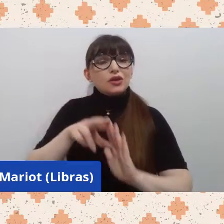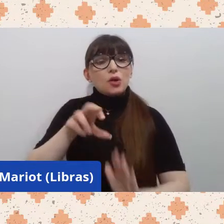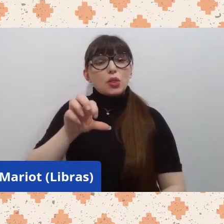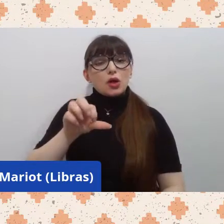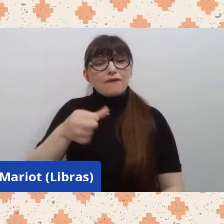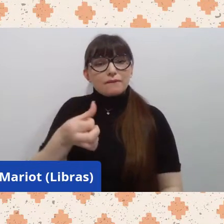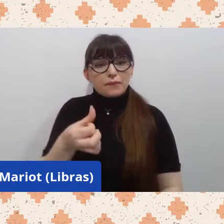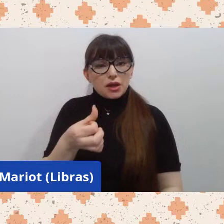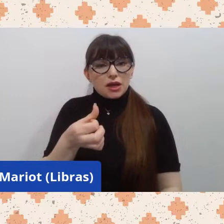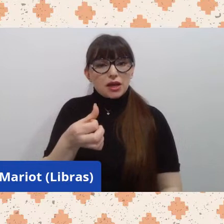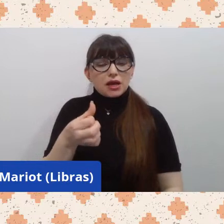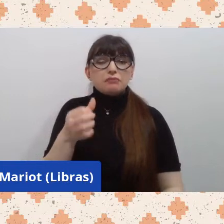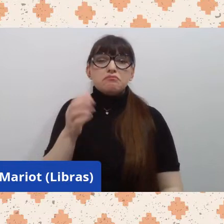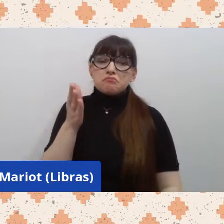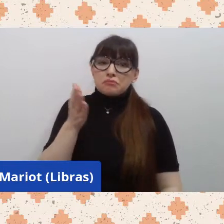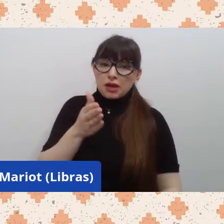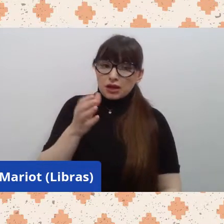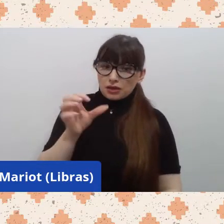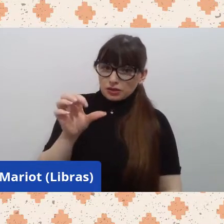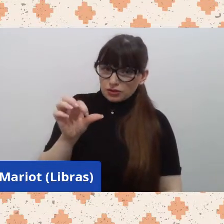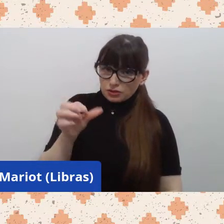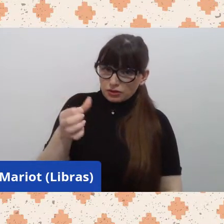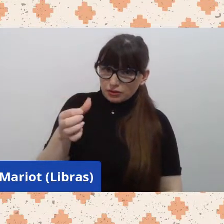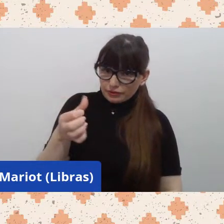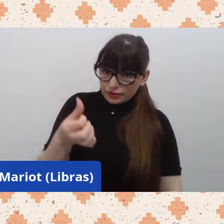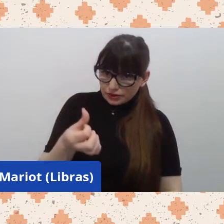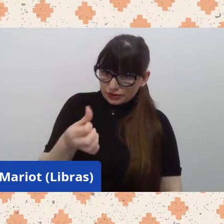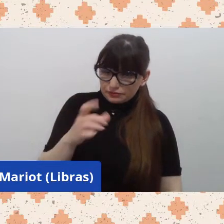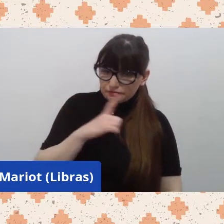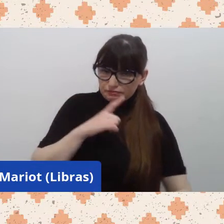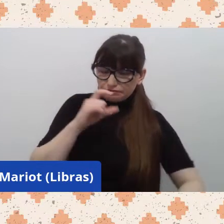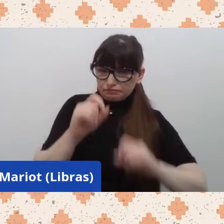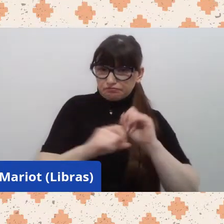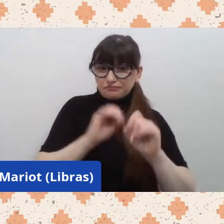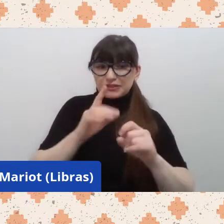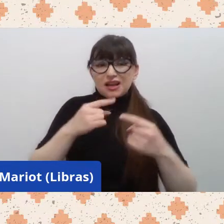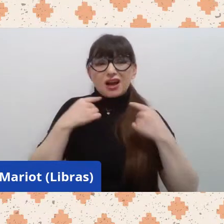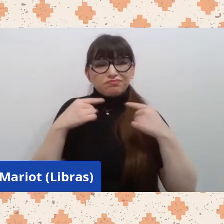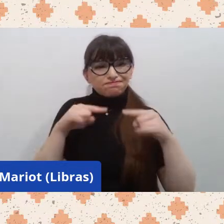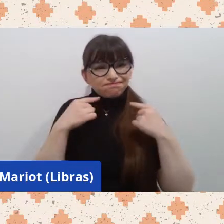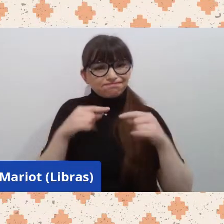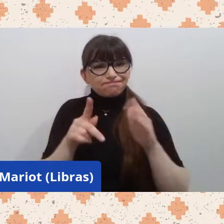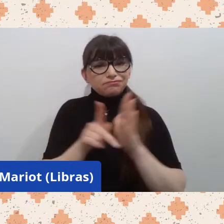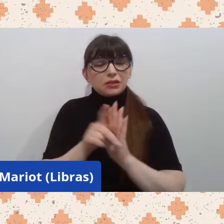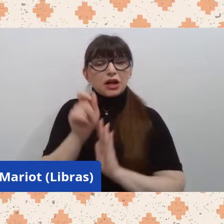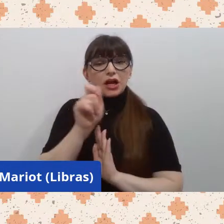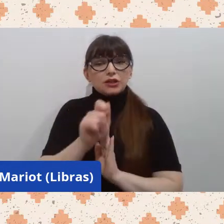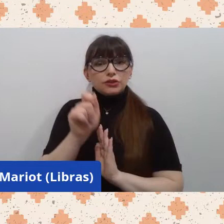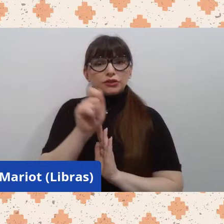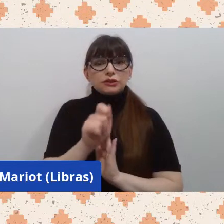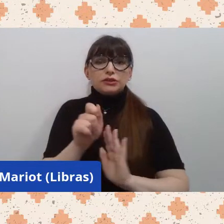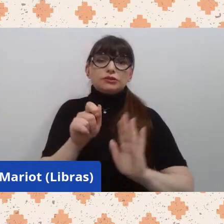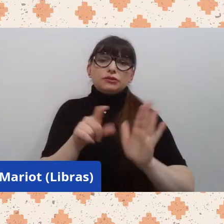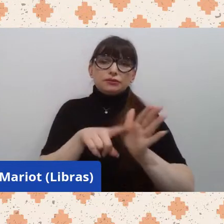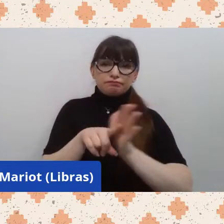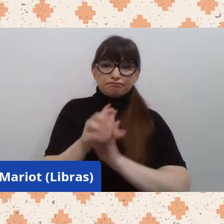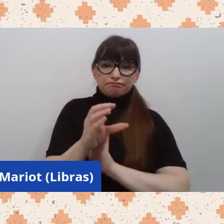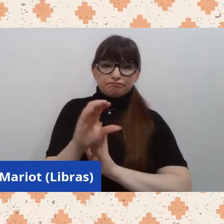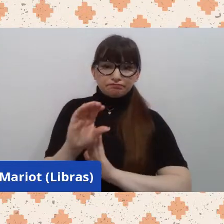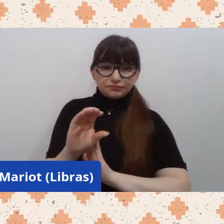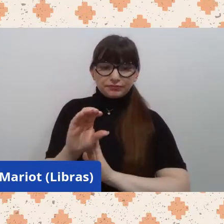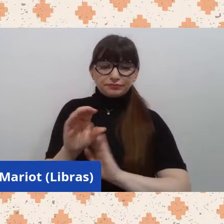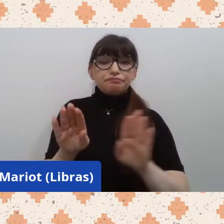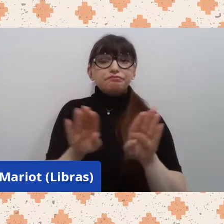96/96, esse sistema tem sido criticado, questionado pelas associações científicas e também